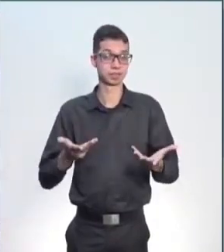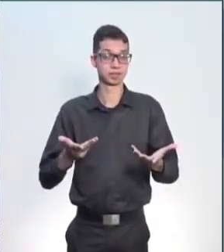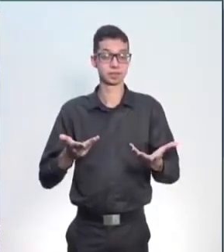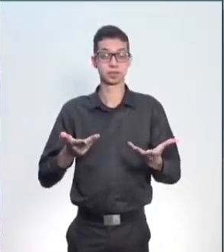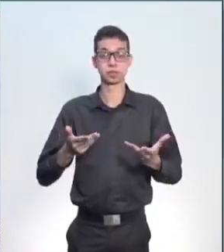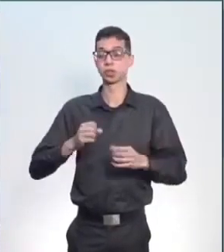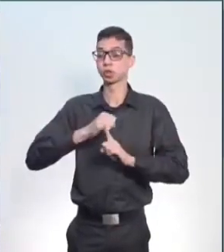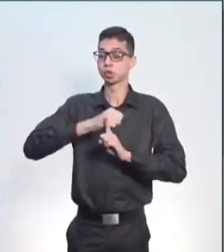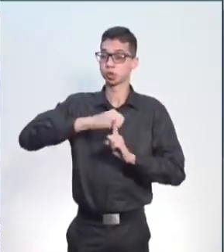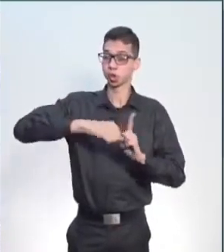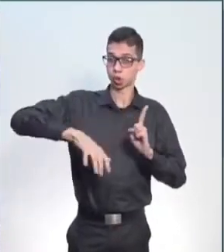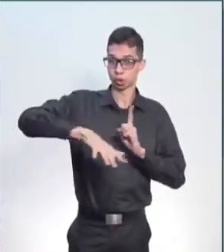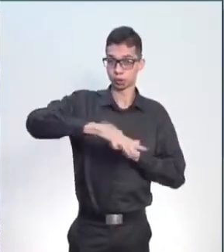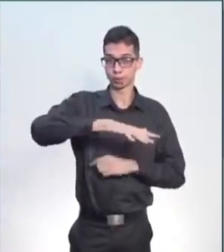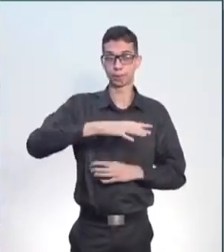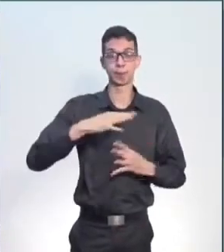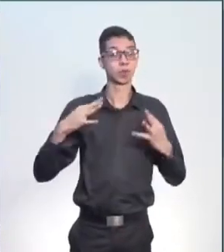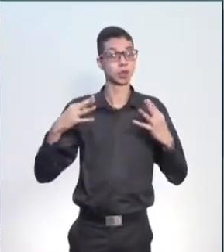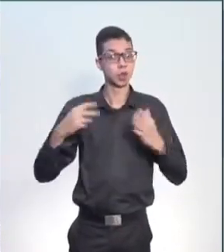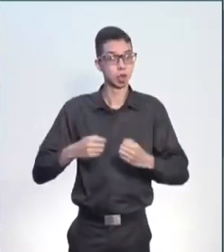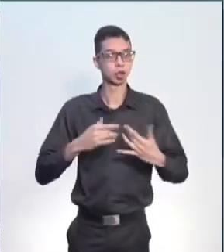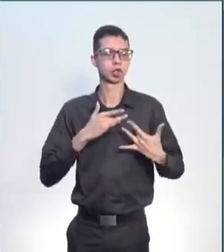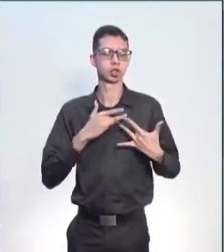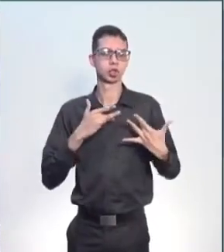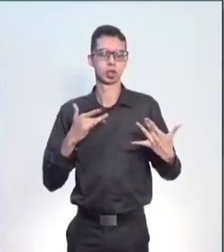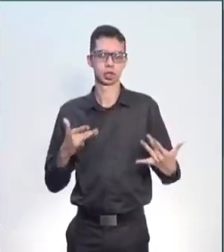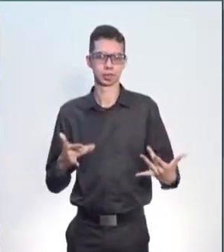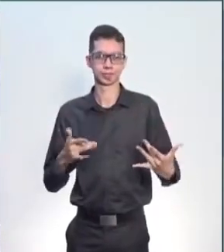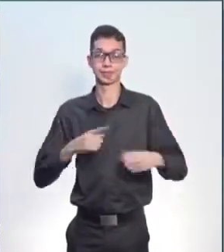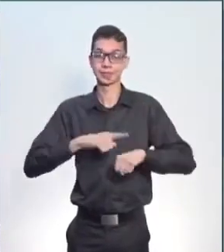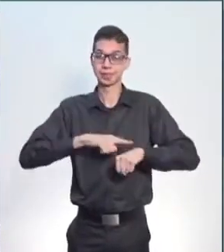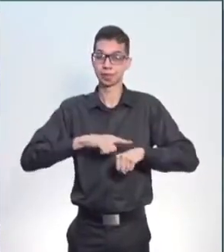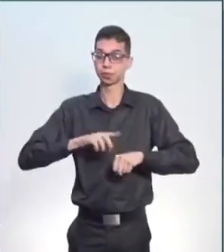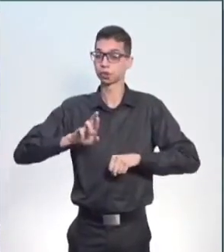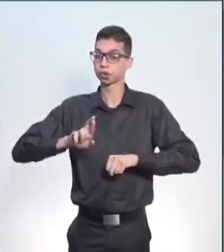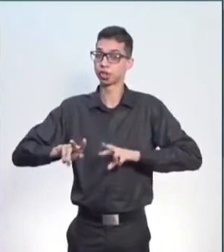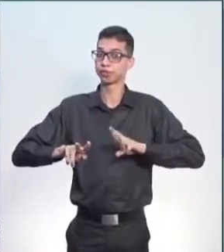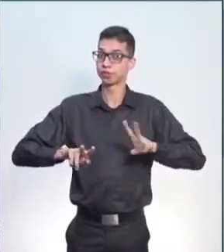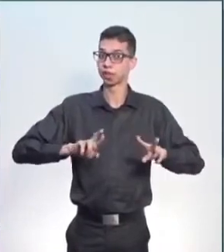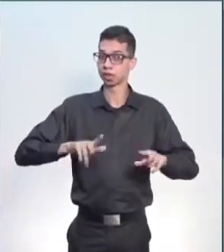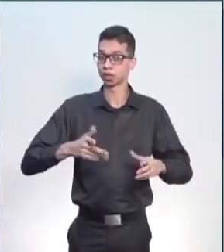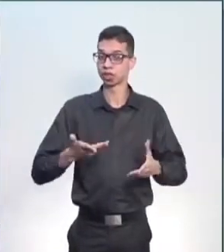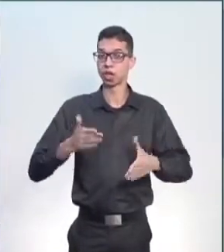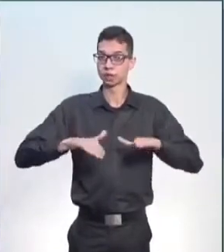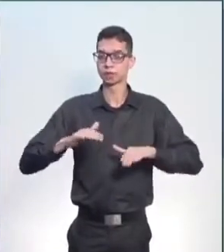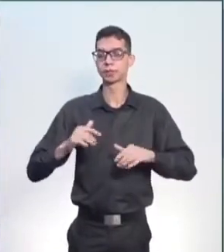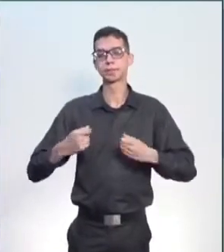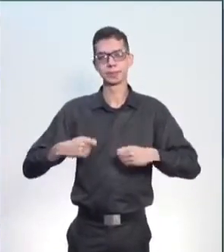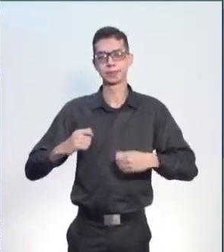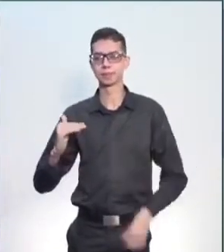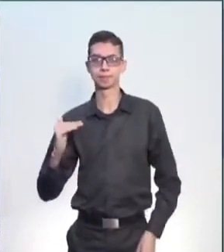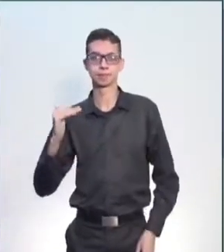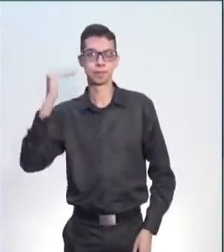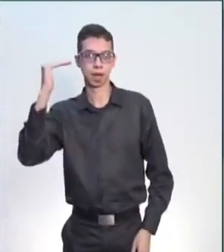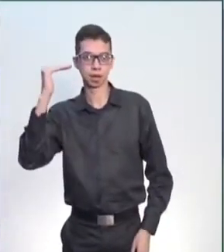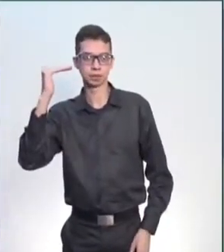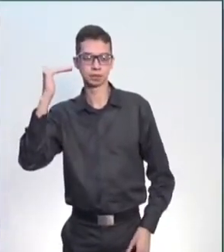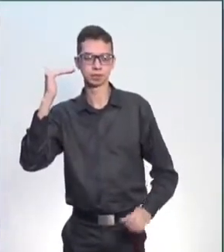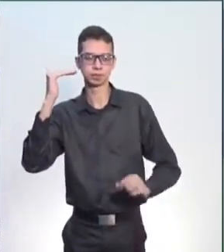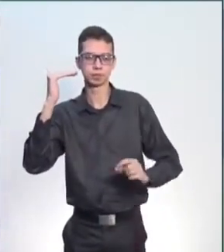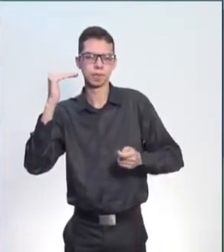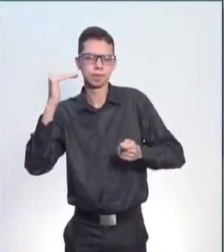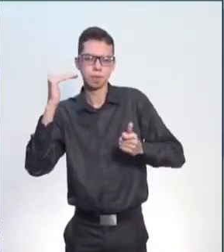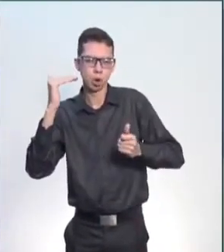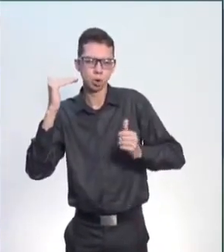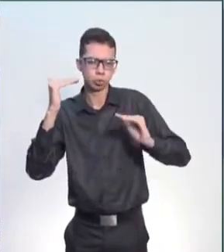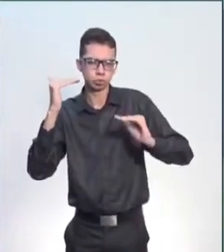que todos sejam solidários em diferentes momentos, inclusive nos momentos em que não há uma